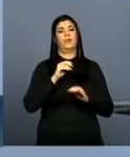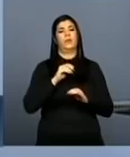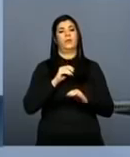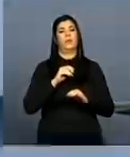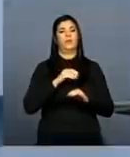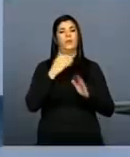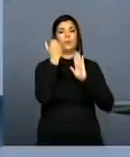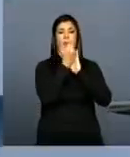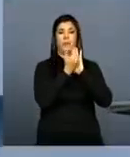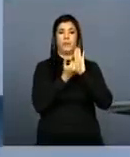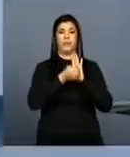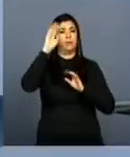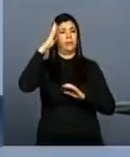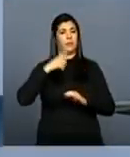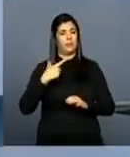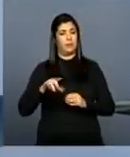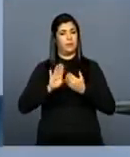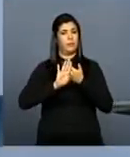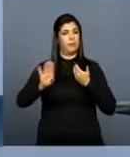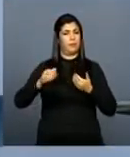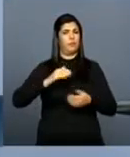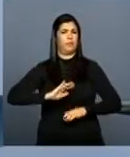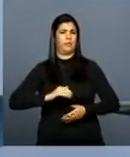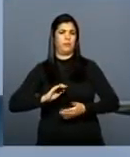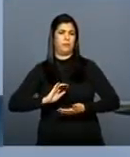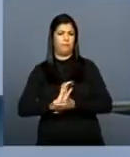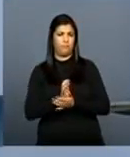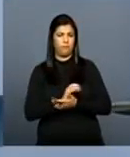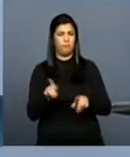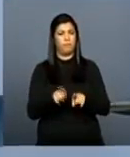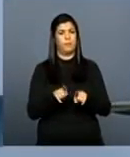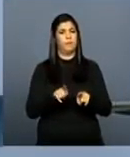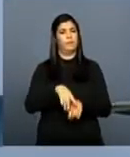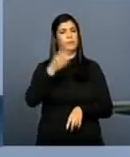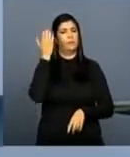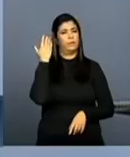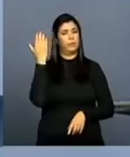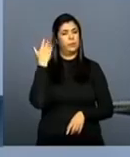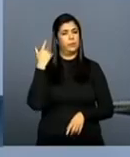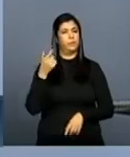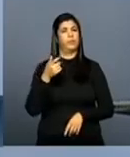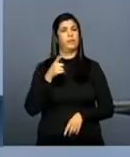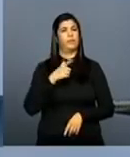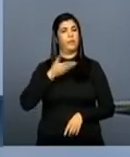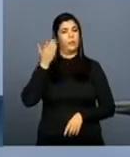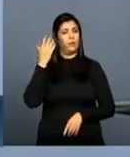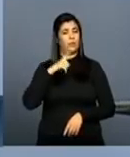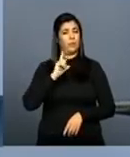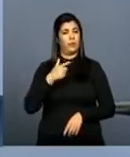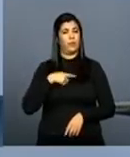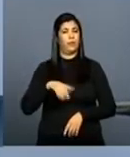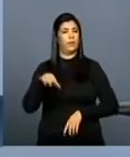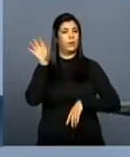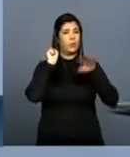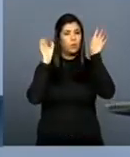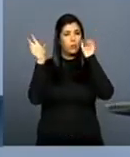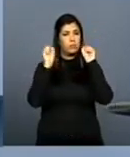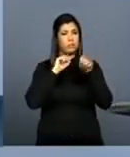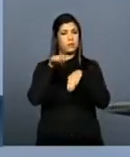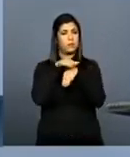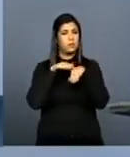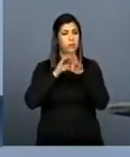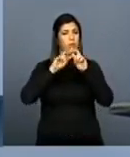gente construiu o Brasil Sem Miséria, a gente, antes de lançar o plano, nós ouvimos os movimentos, sentamos